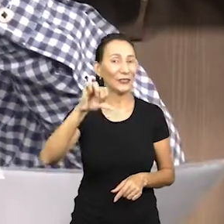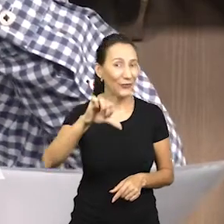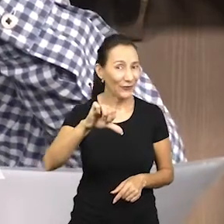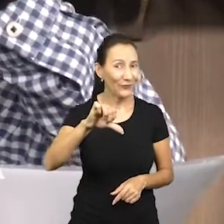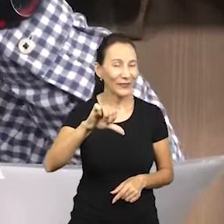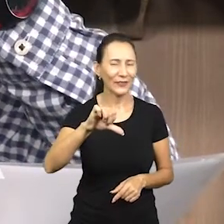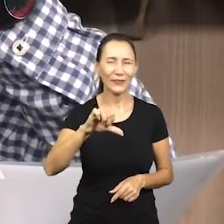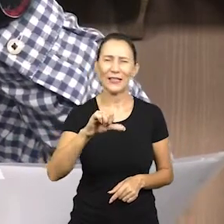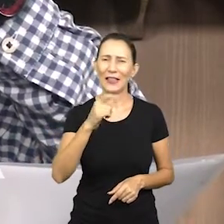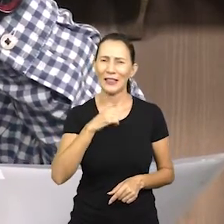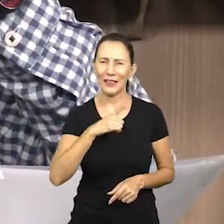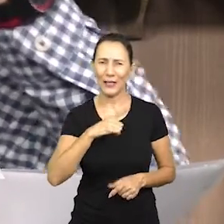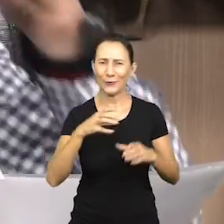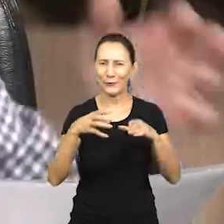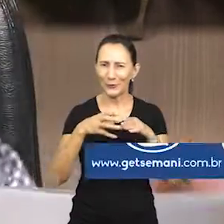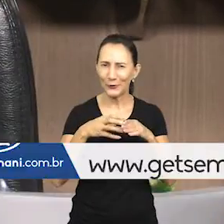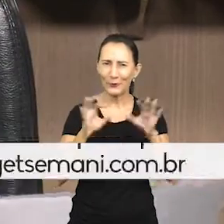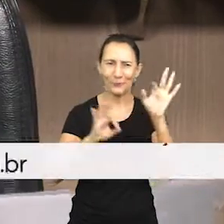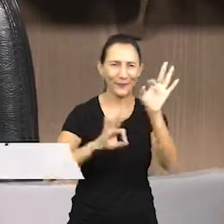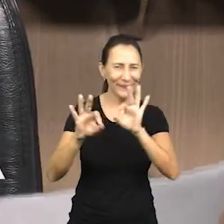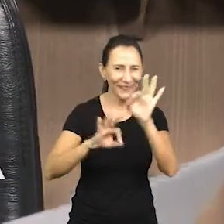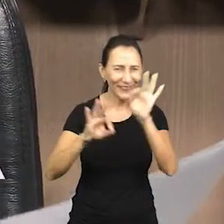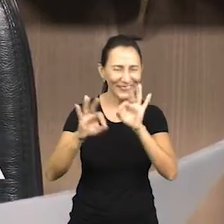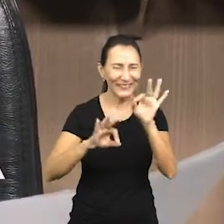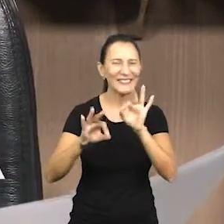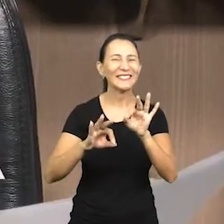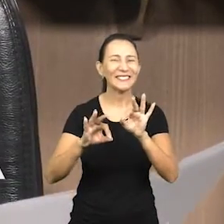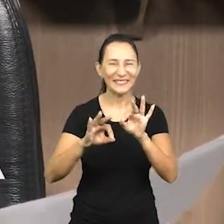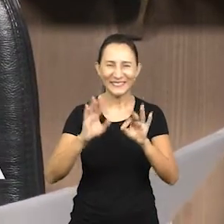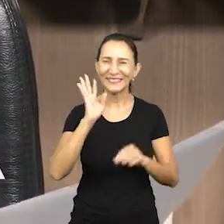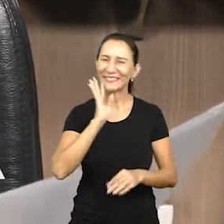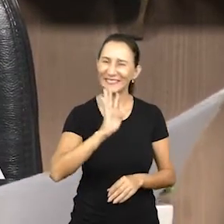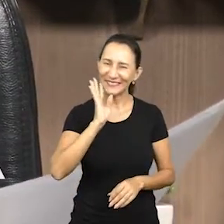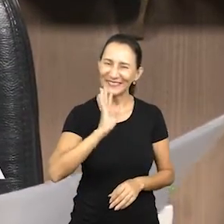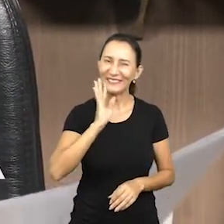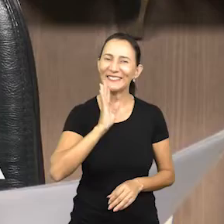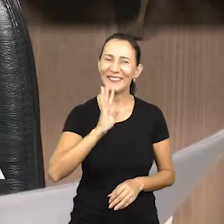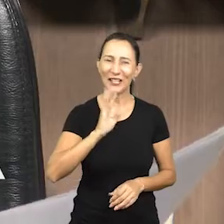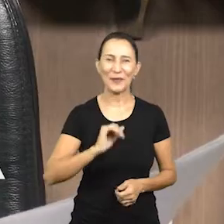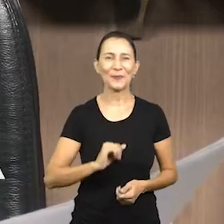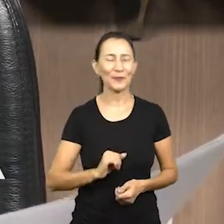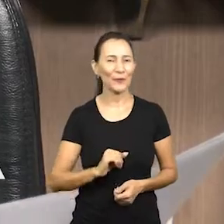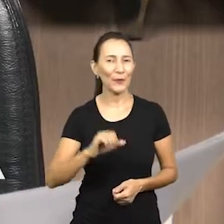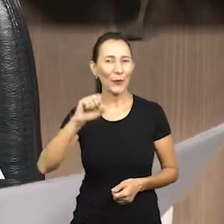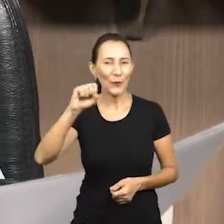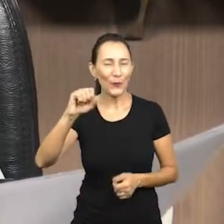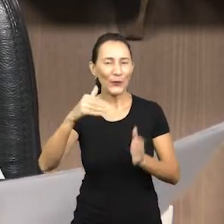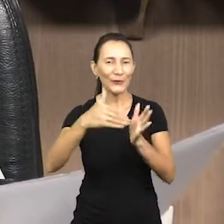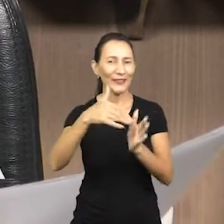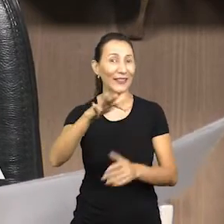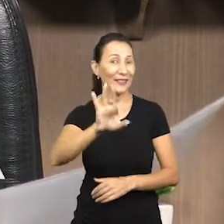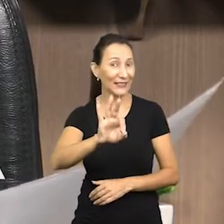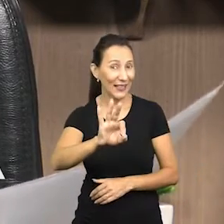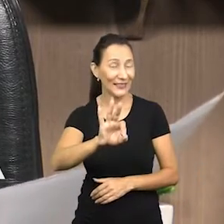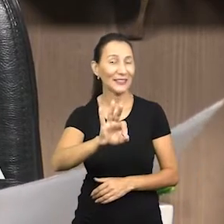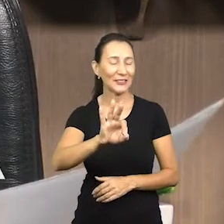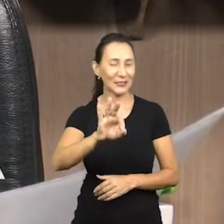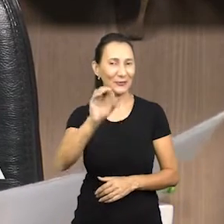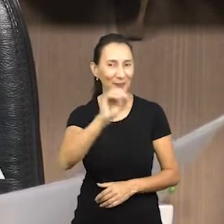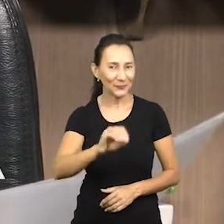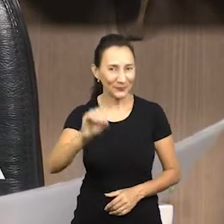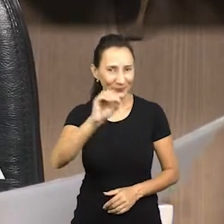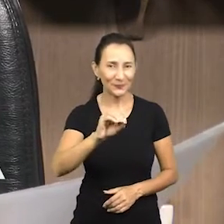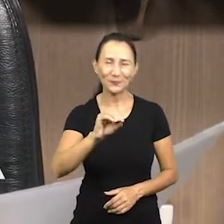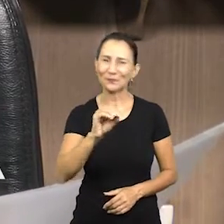nosso querido Chuai, com a Estefânia, Euler. Olha que legal, está aí, dia 8, 9 e